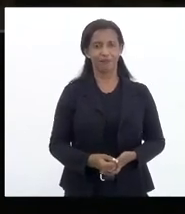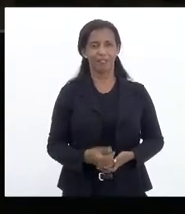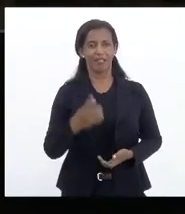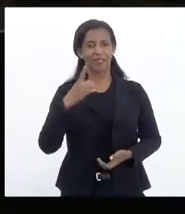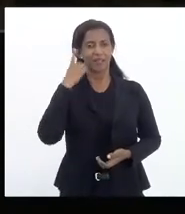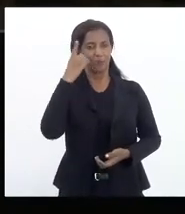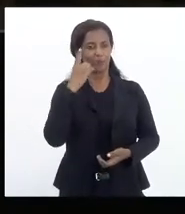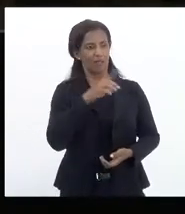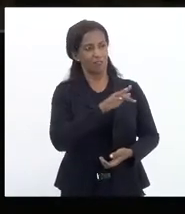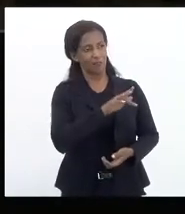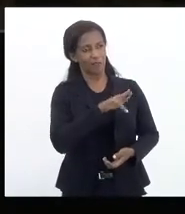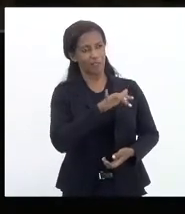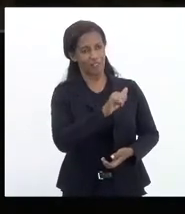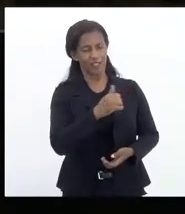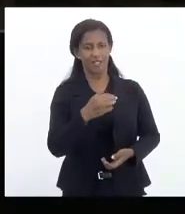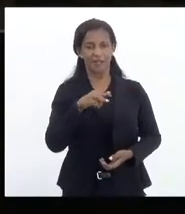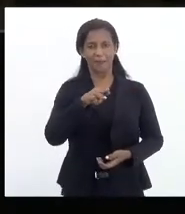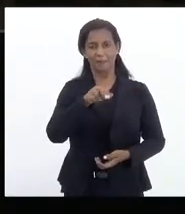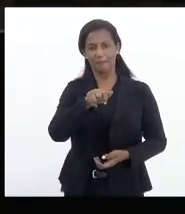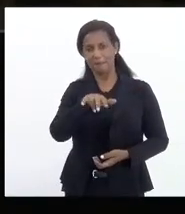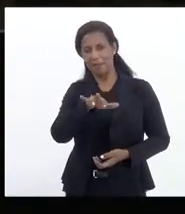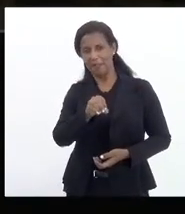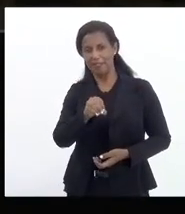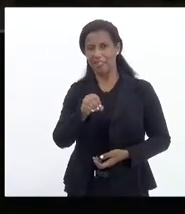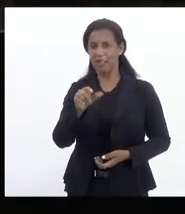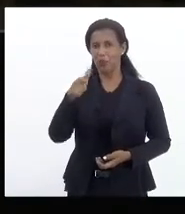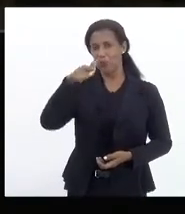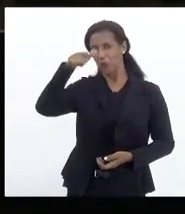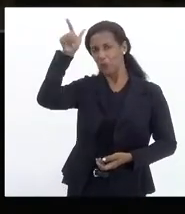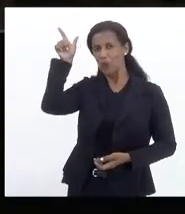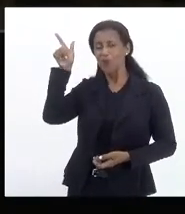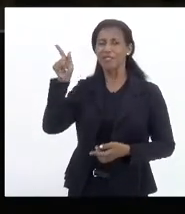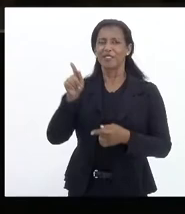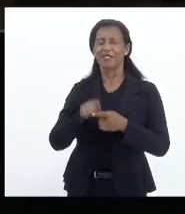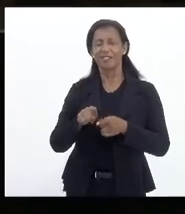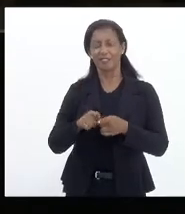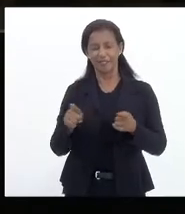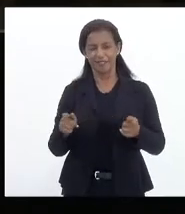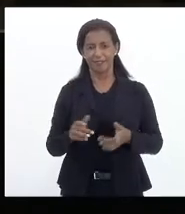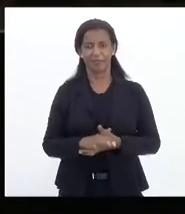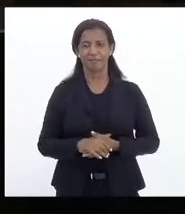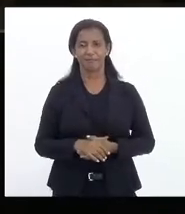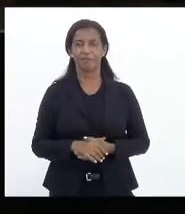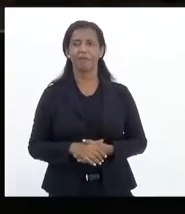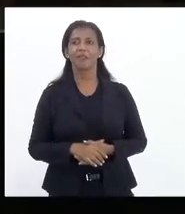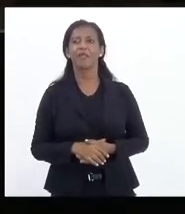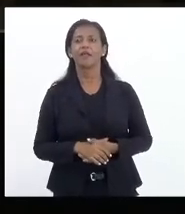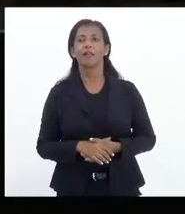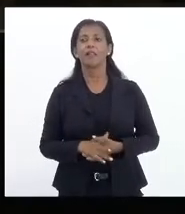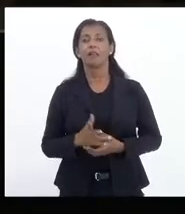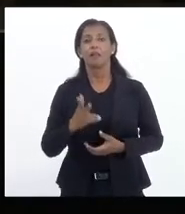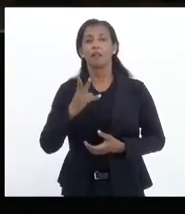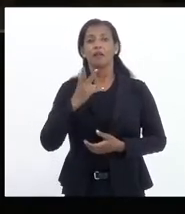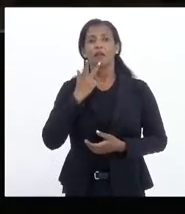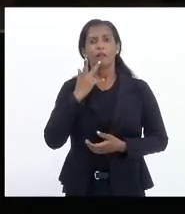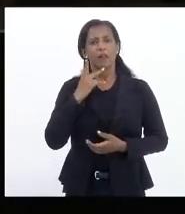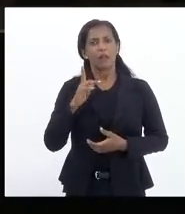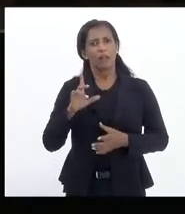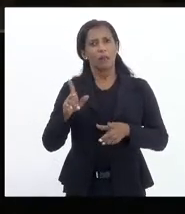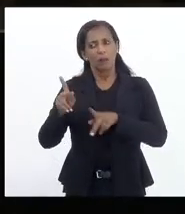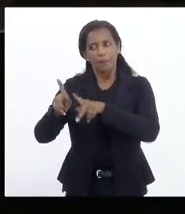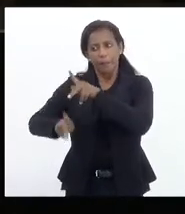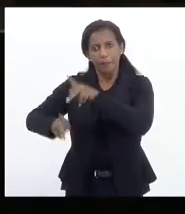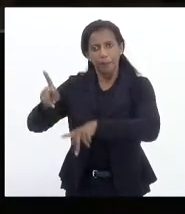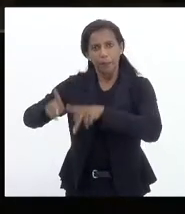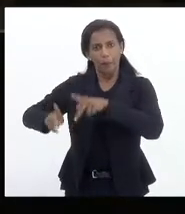Deputado dos Paulo meu amigo Marquinhos que há como se eu fosse domingo que tava aqui na sua casa dizer da Agonia da população